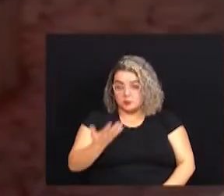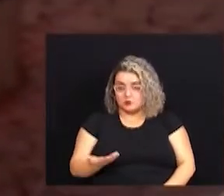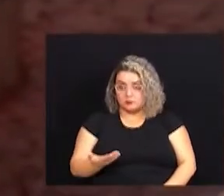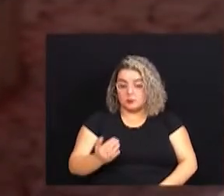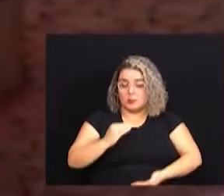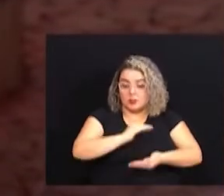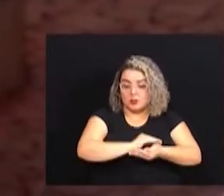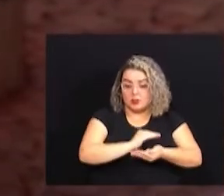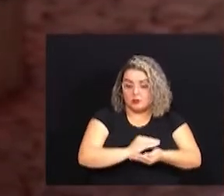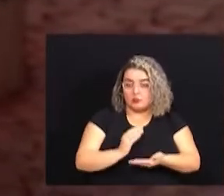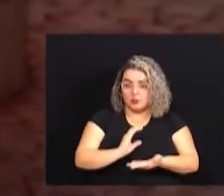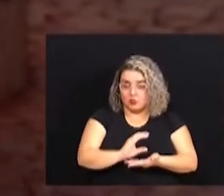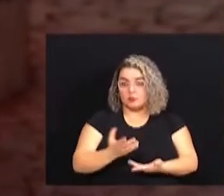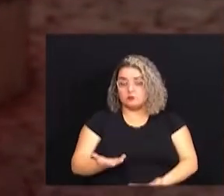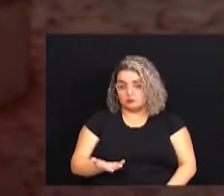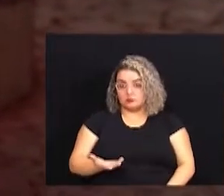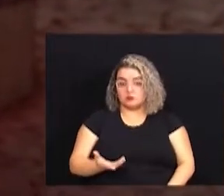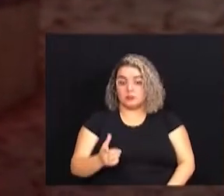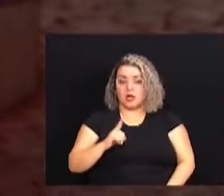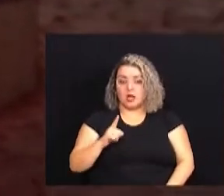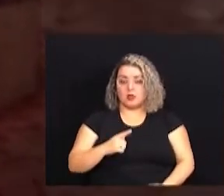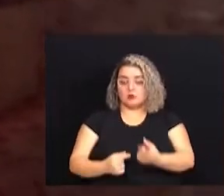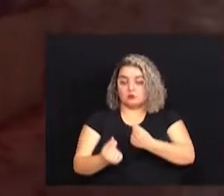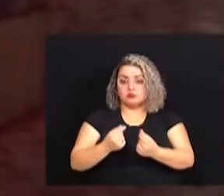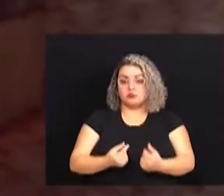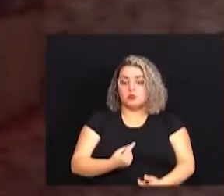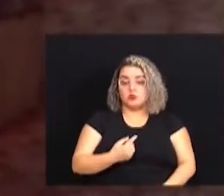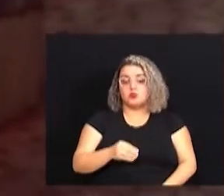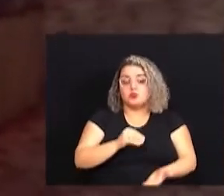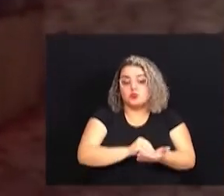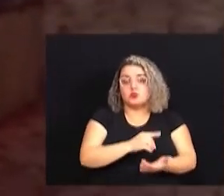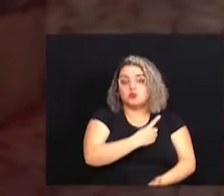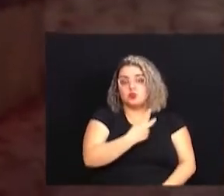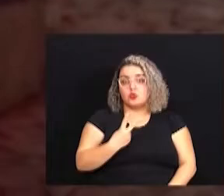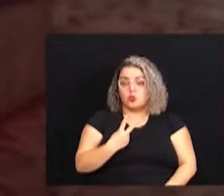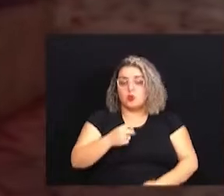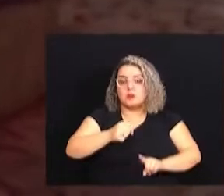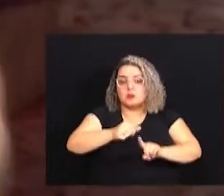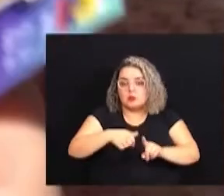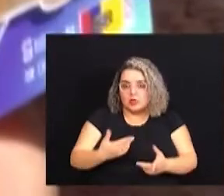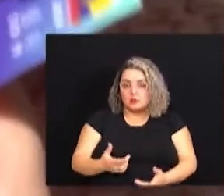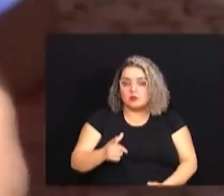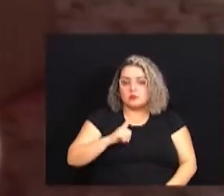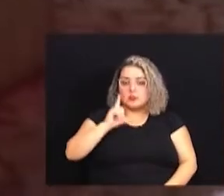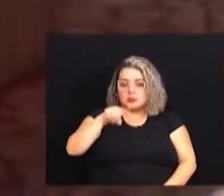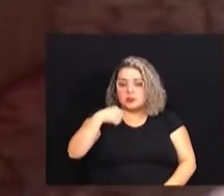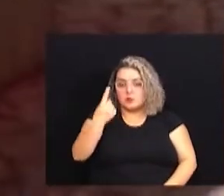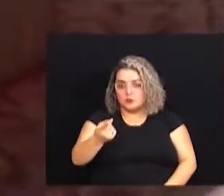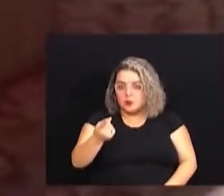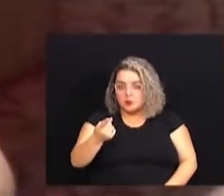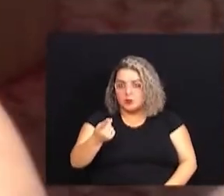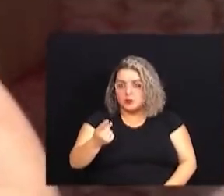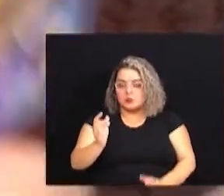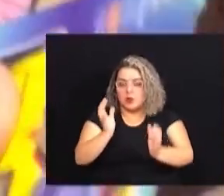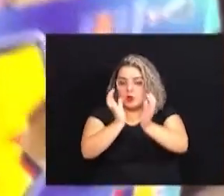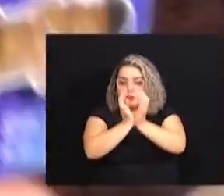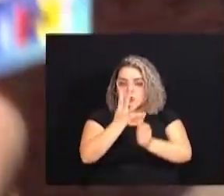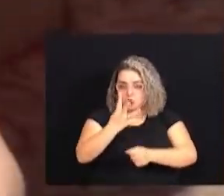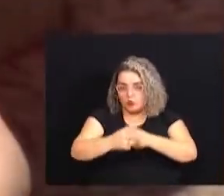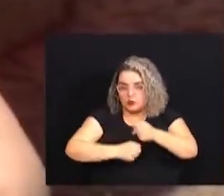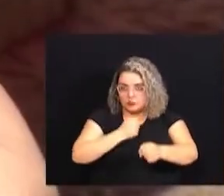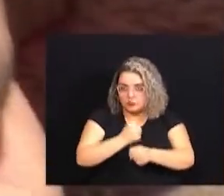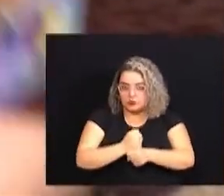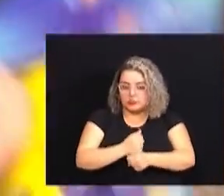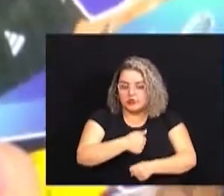e colocar na poupança, e considerar o rendimento da poupança dos últimos 12 meses, nós vamos ter na próxima Copa, em 4